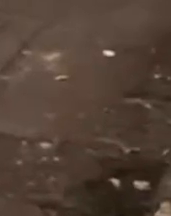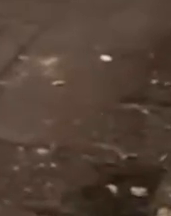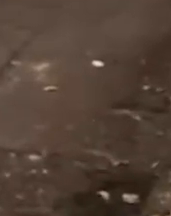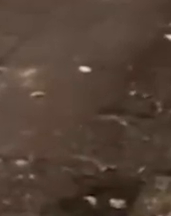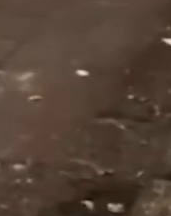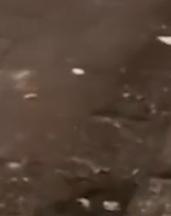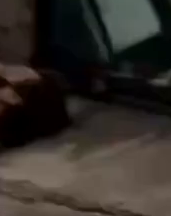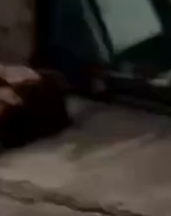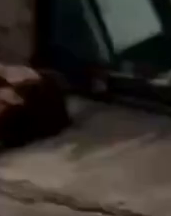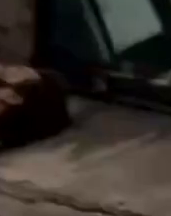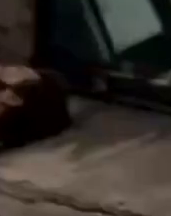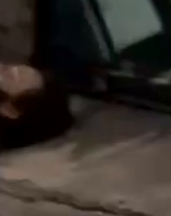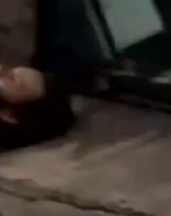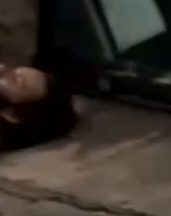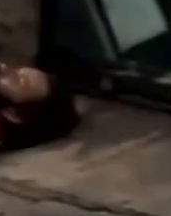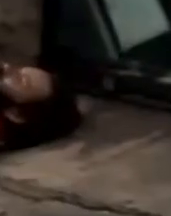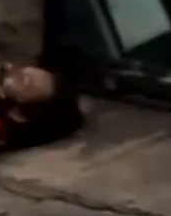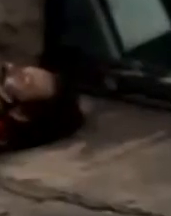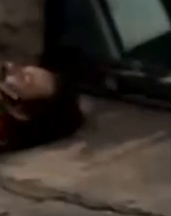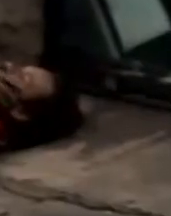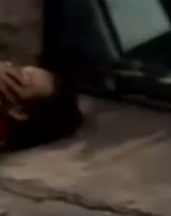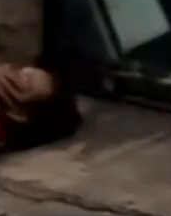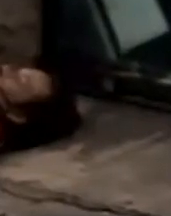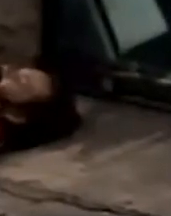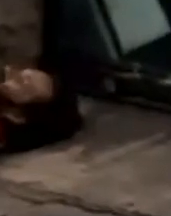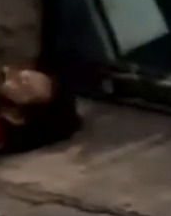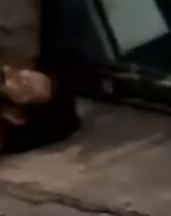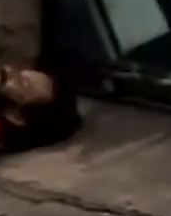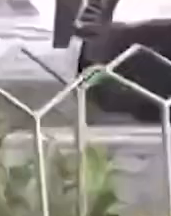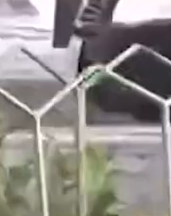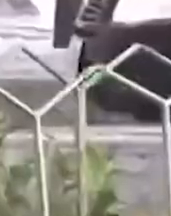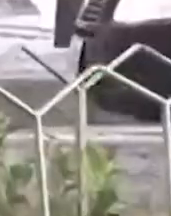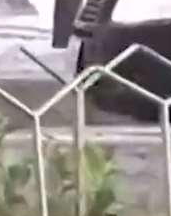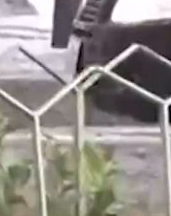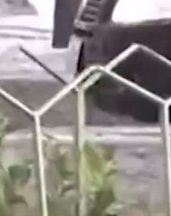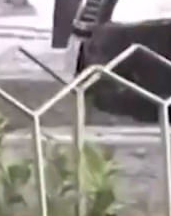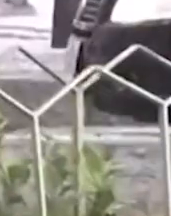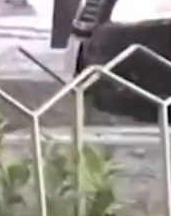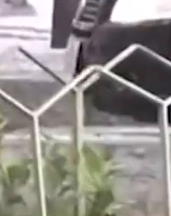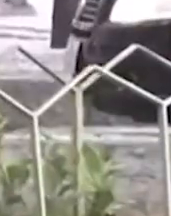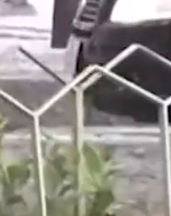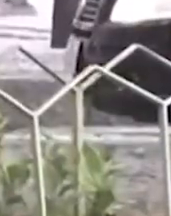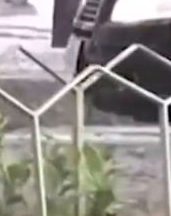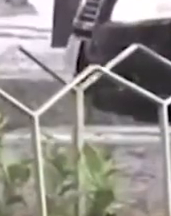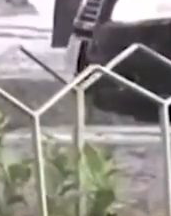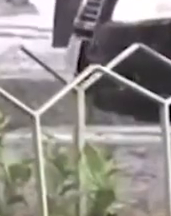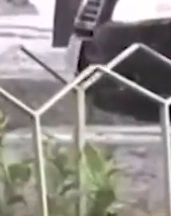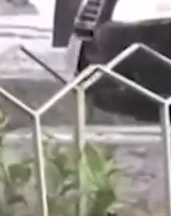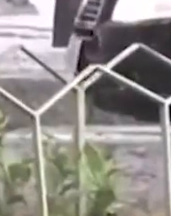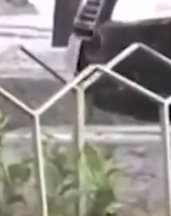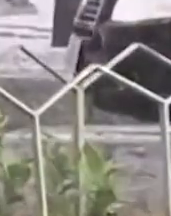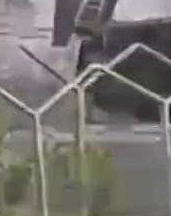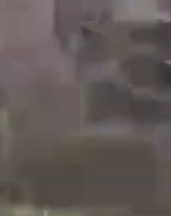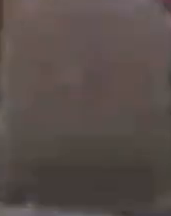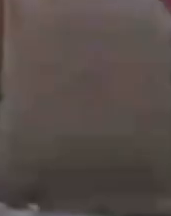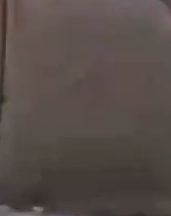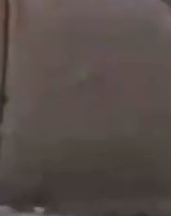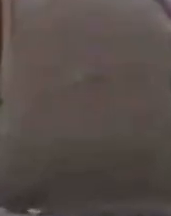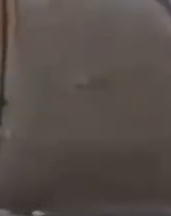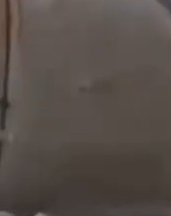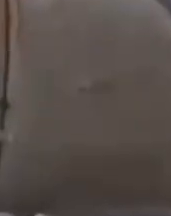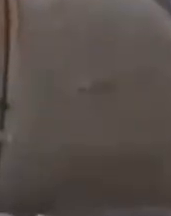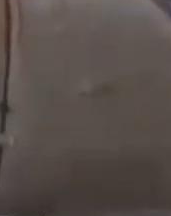crises econômicas do país, é possível verificar o aumento de moradores em situação de rua. A falta de